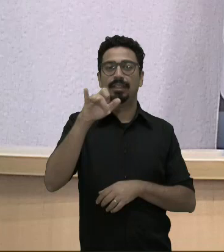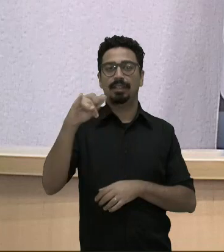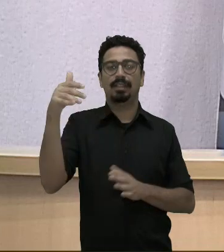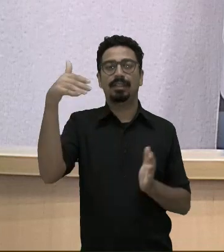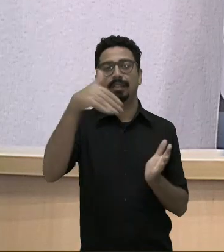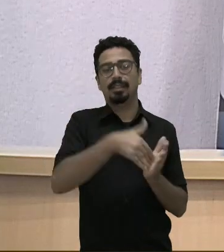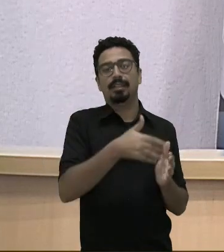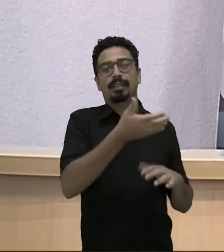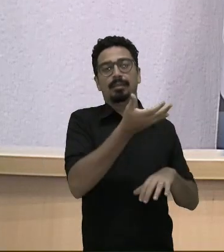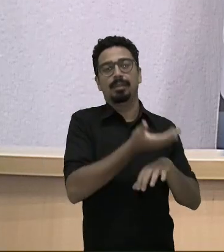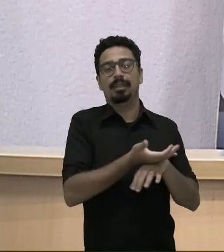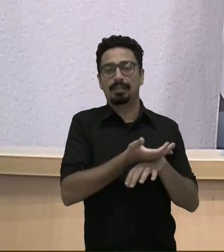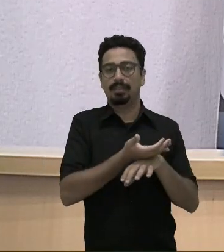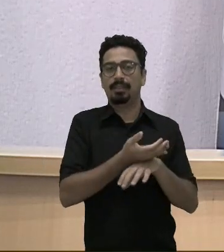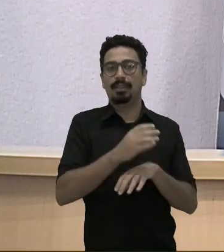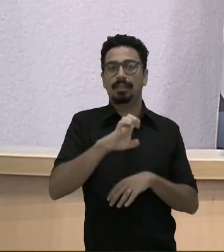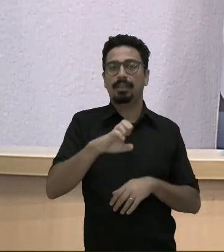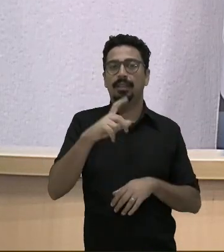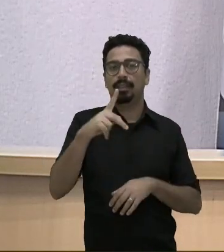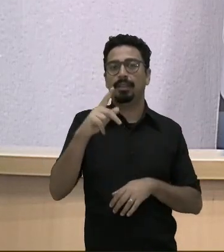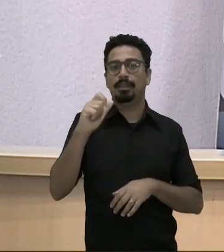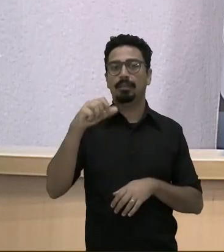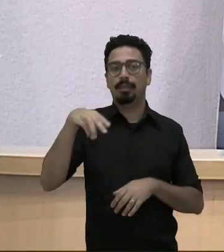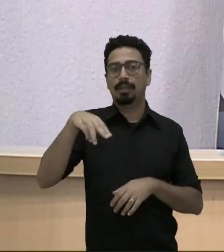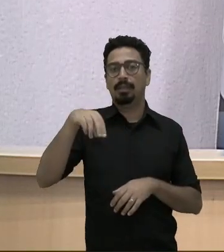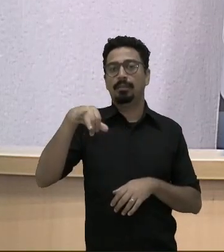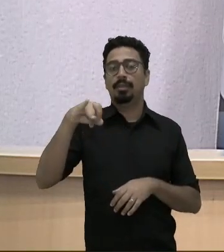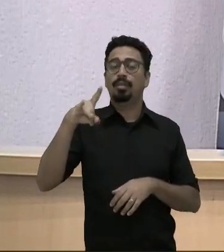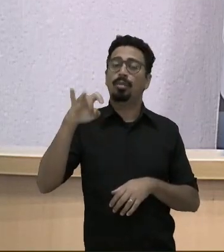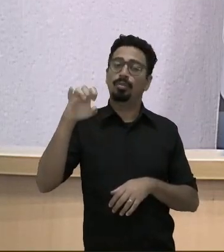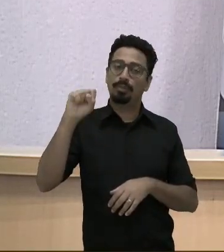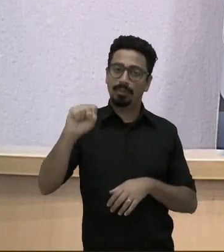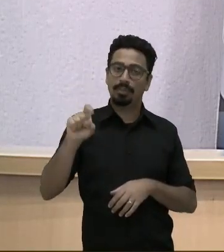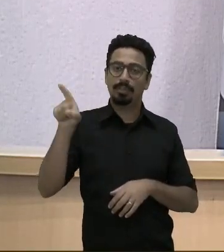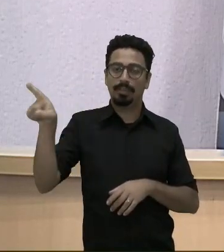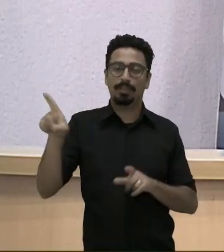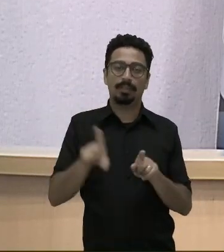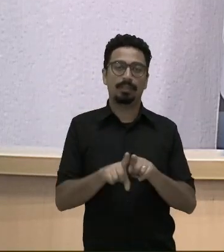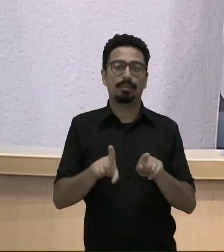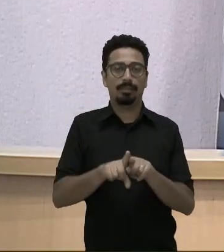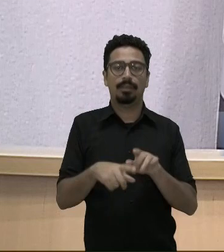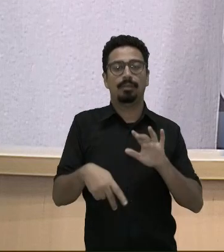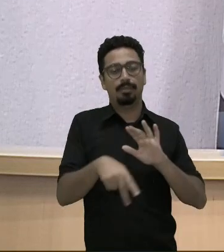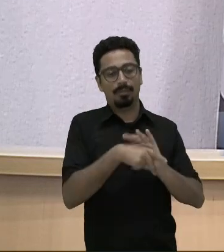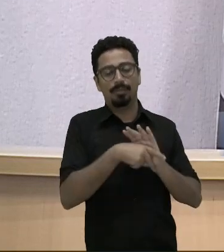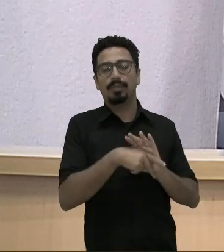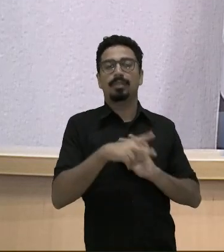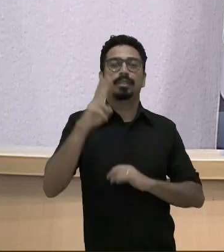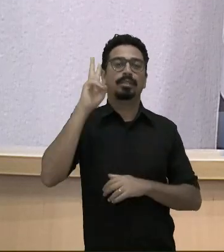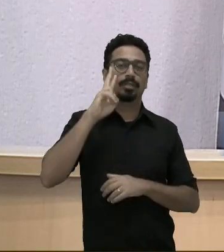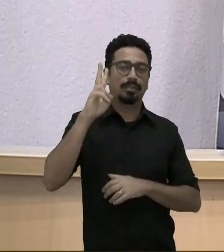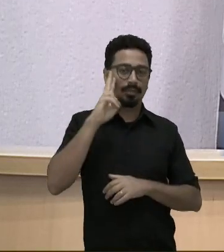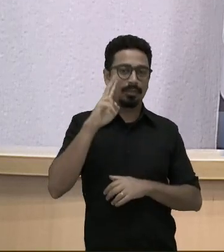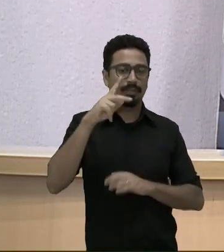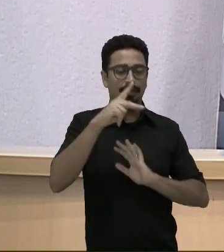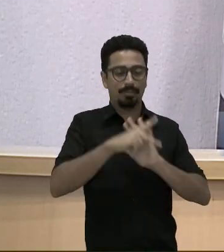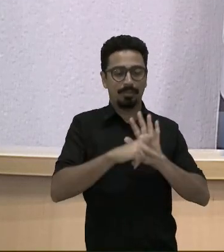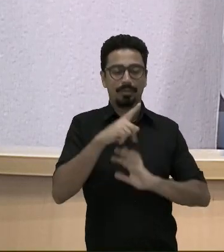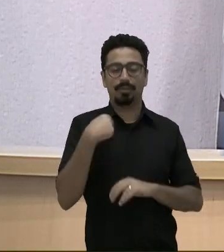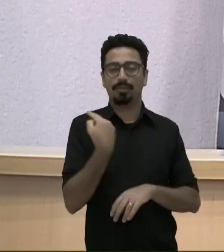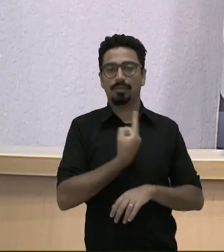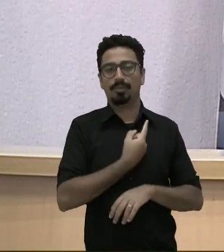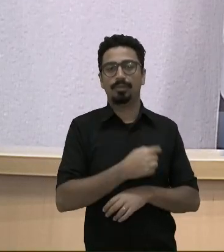Dom Ipaminondas. Então a gente agradece o vereador que ele faz parte desse projeto nosso